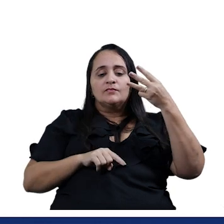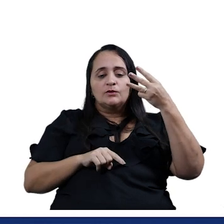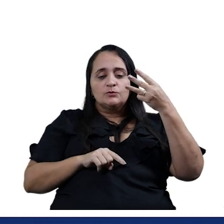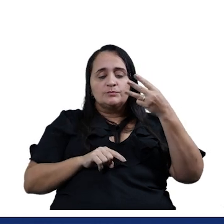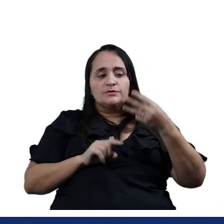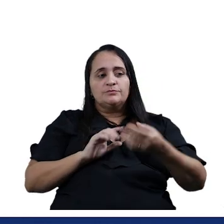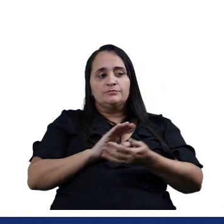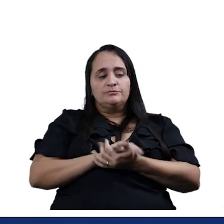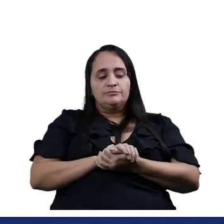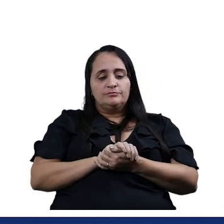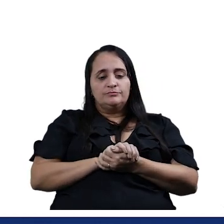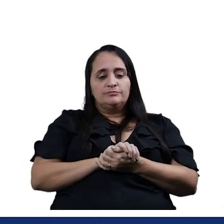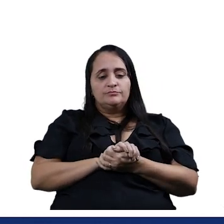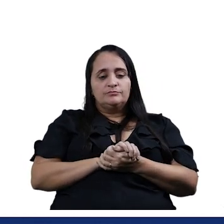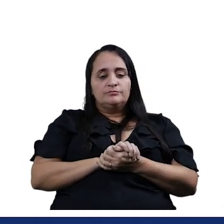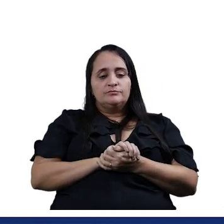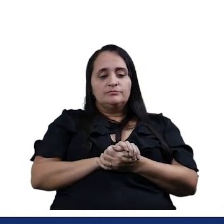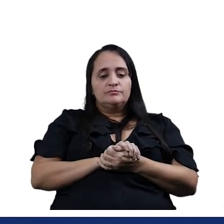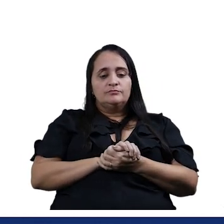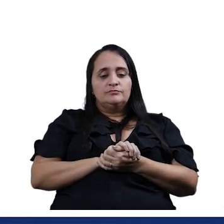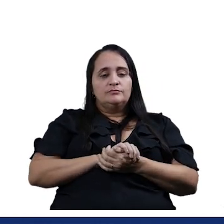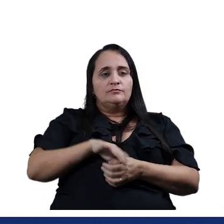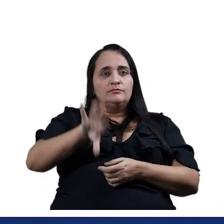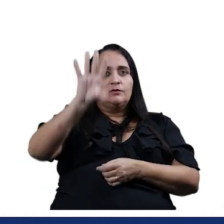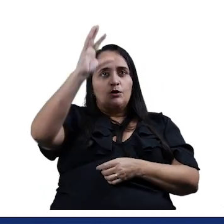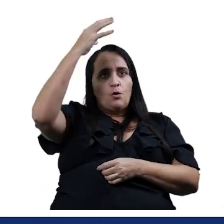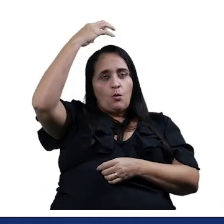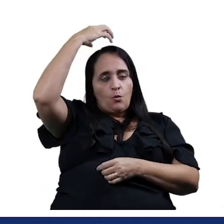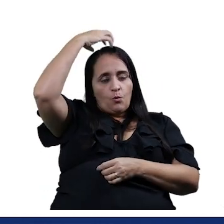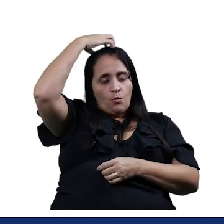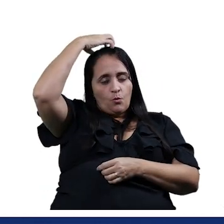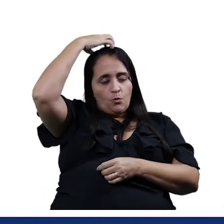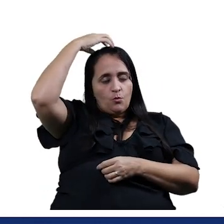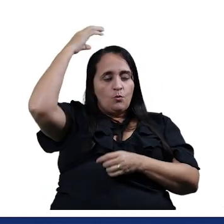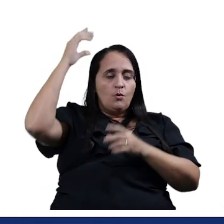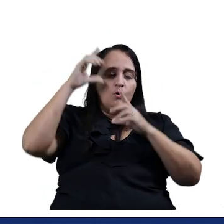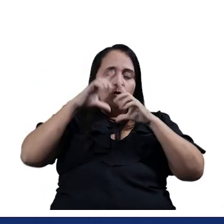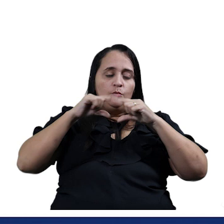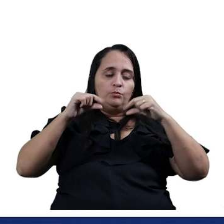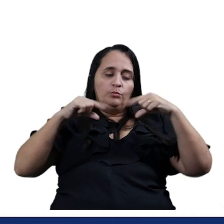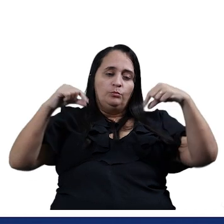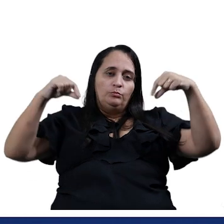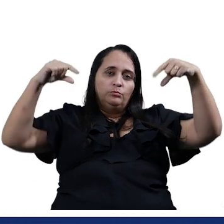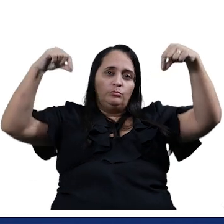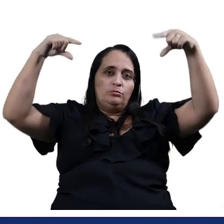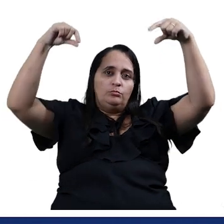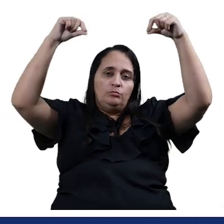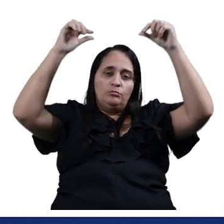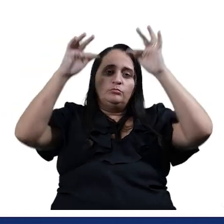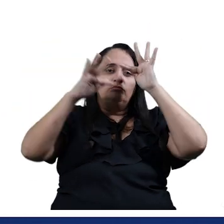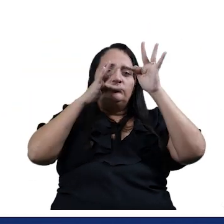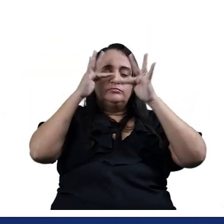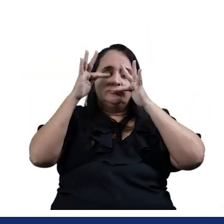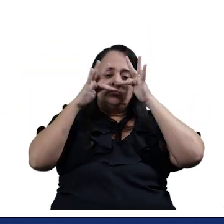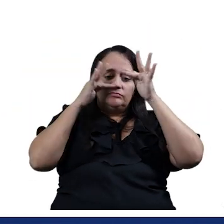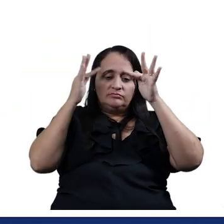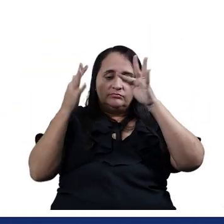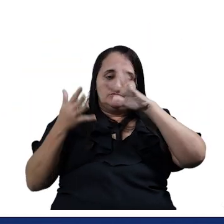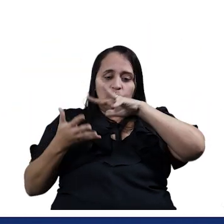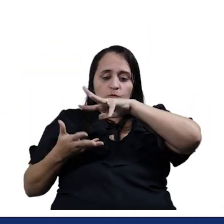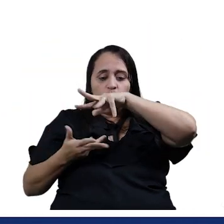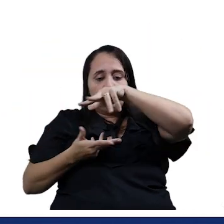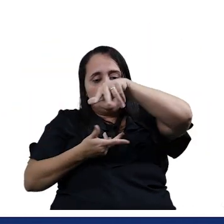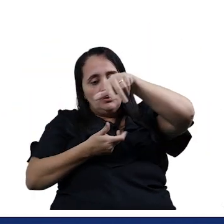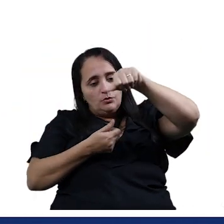folhas, o globo terrestre ou as linhas e círculos. O que é que eu quero saber? Eu quero saber